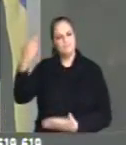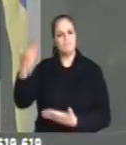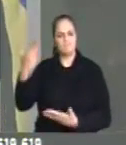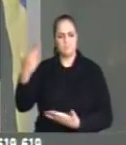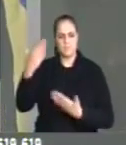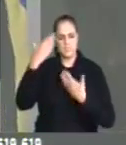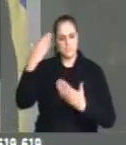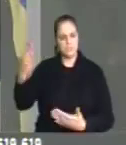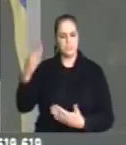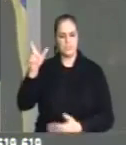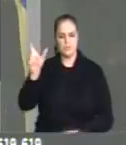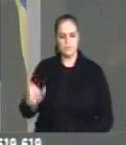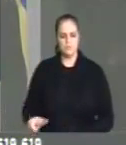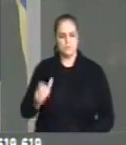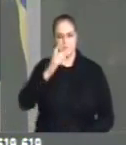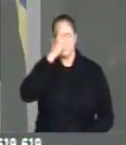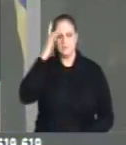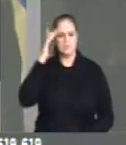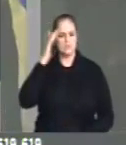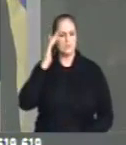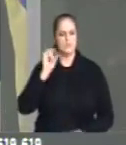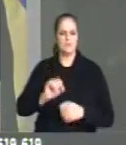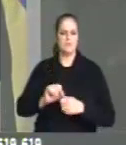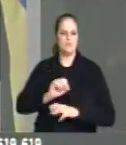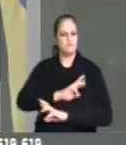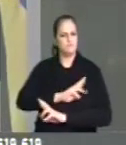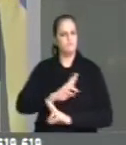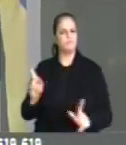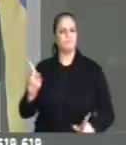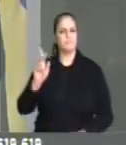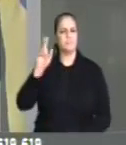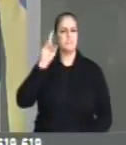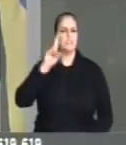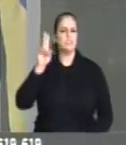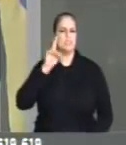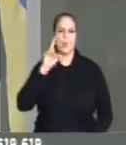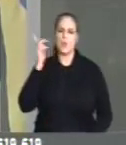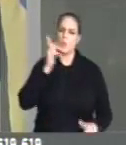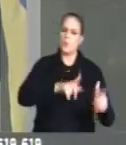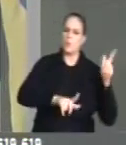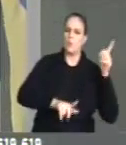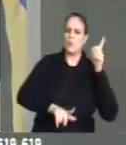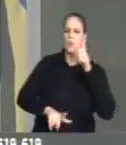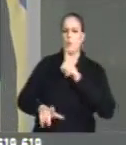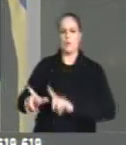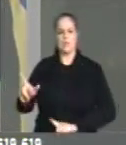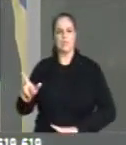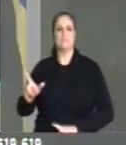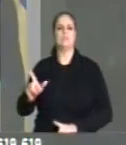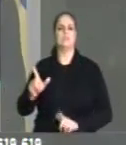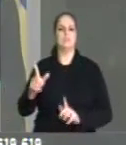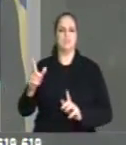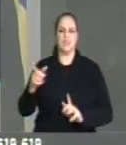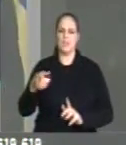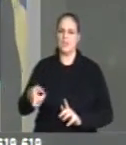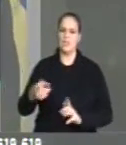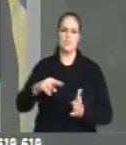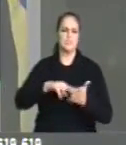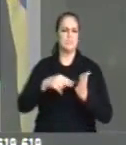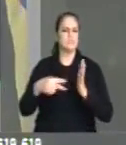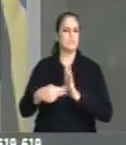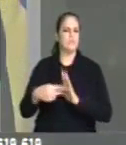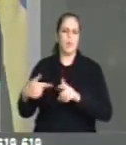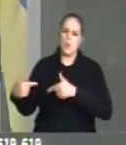àquele que, nas páginas da história, está imortalizado como o símbolo do combate à